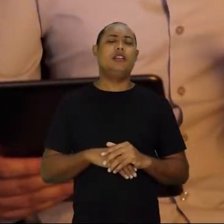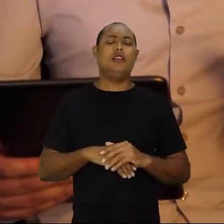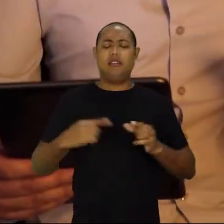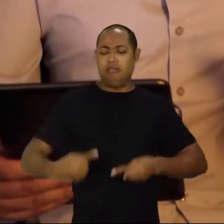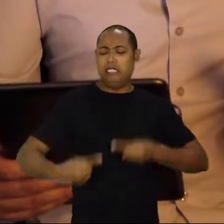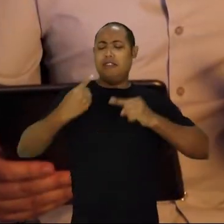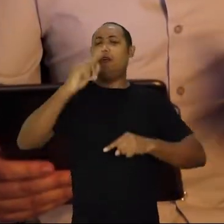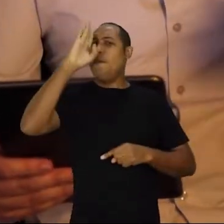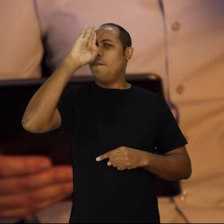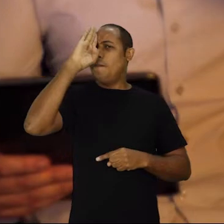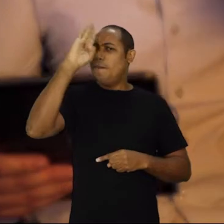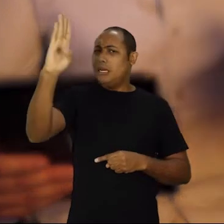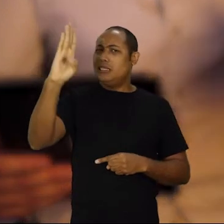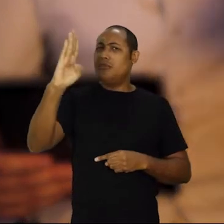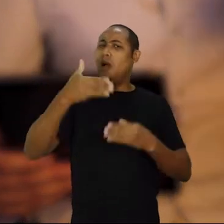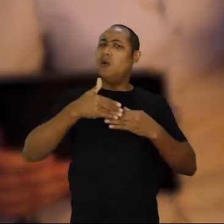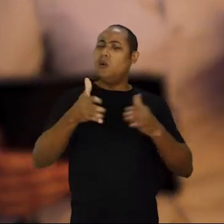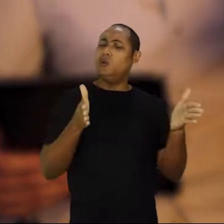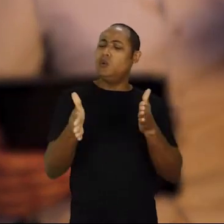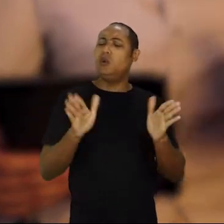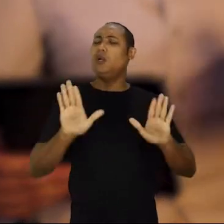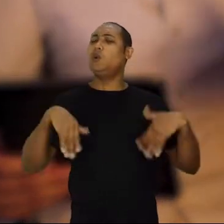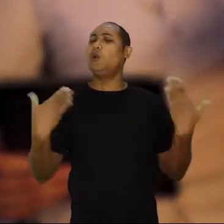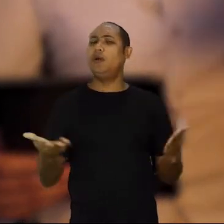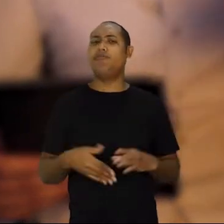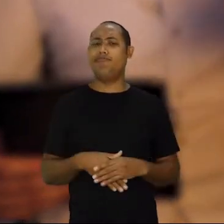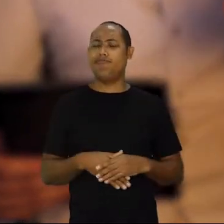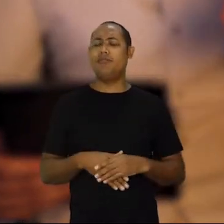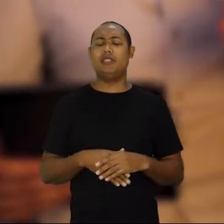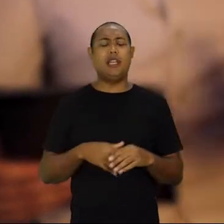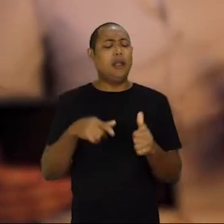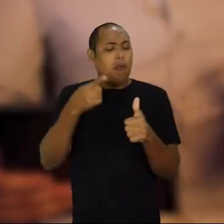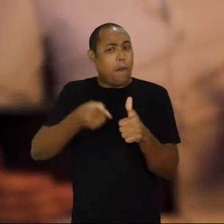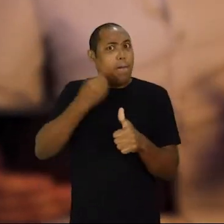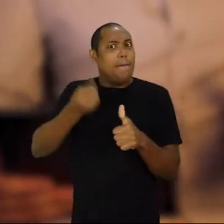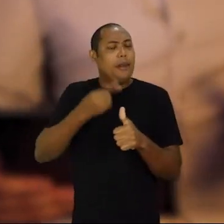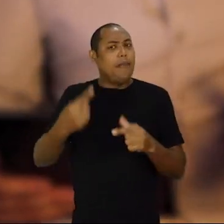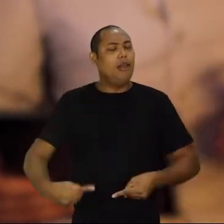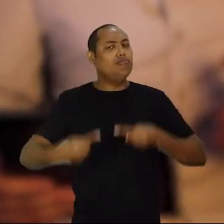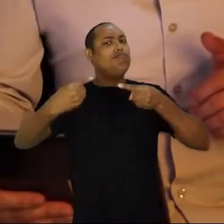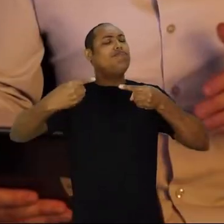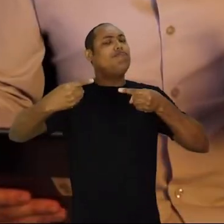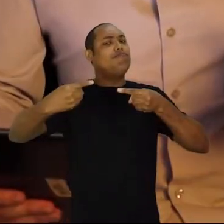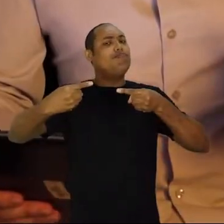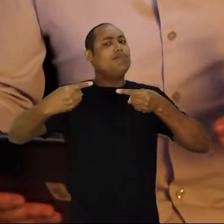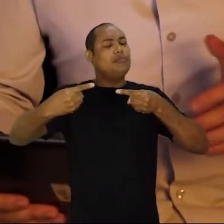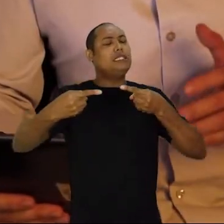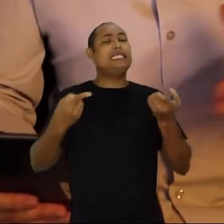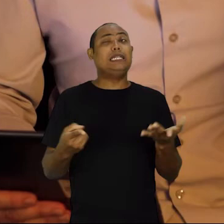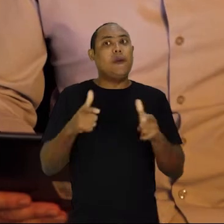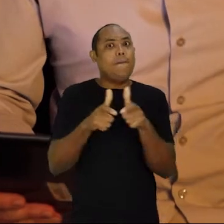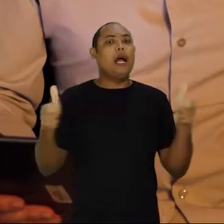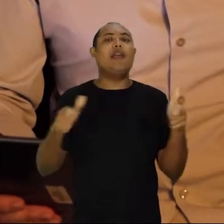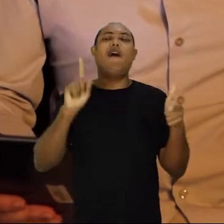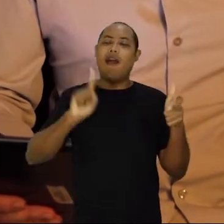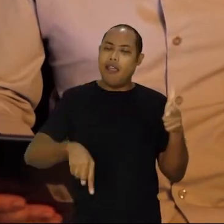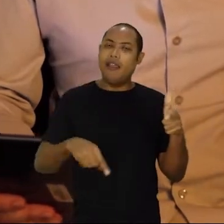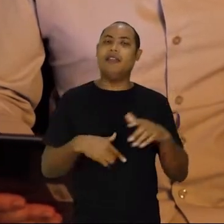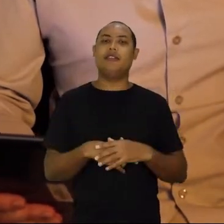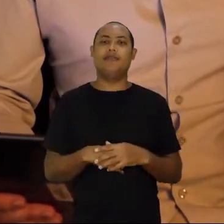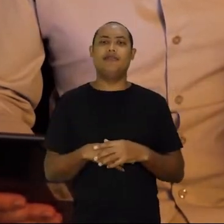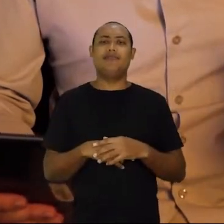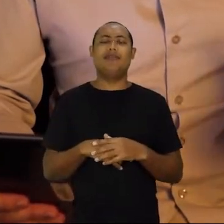próxima pergunta aqui é: quais foram os principais desafios deste período? Eu diria que o primeiro